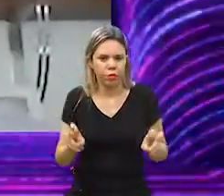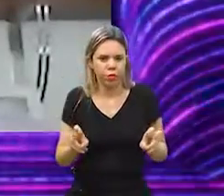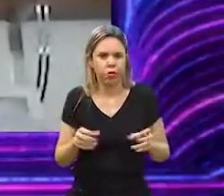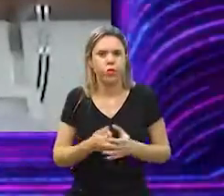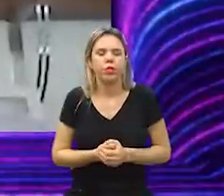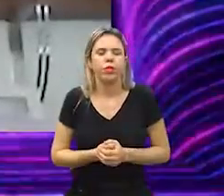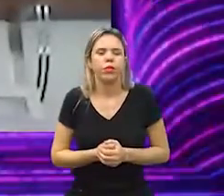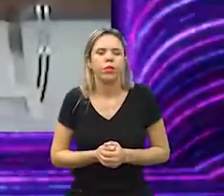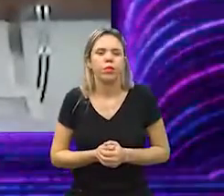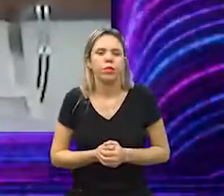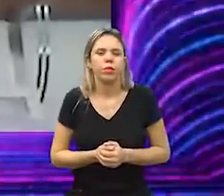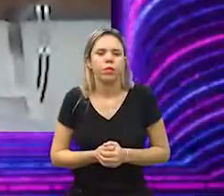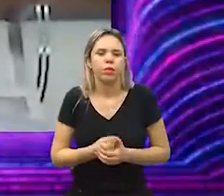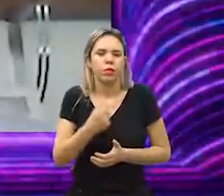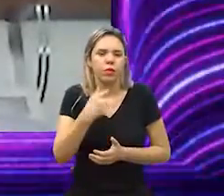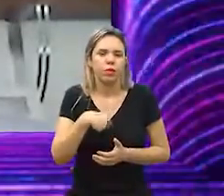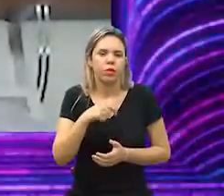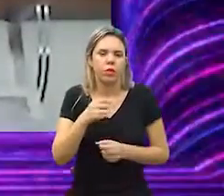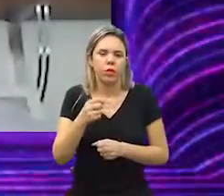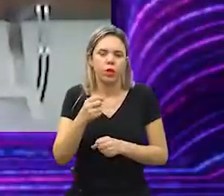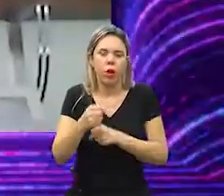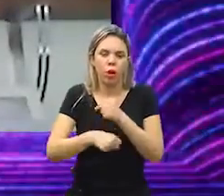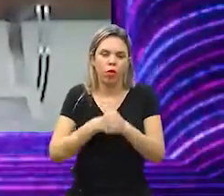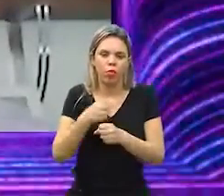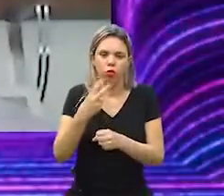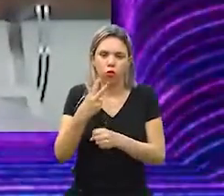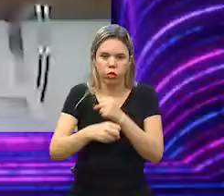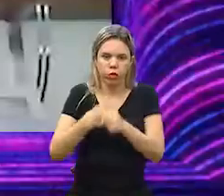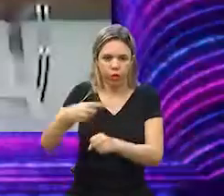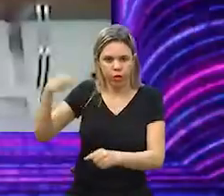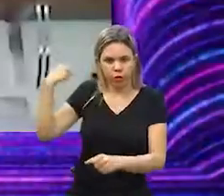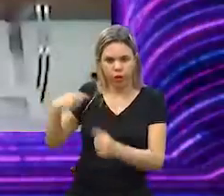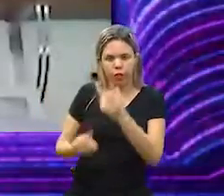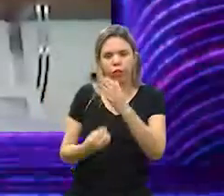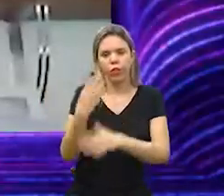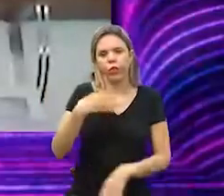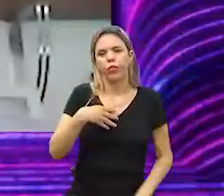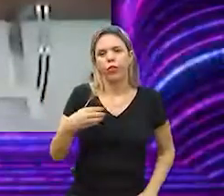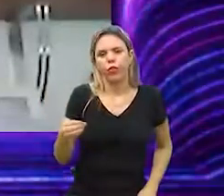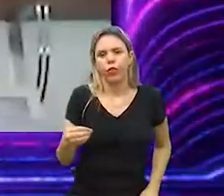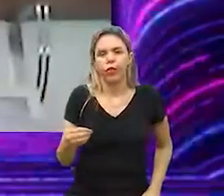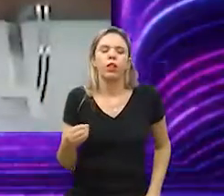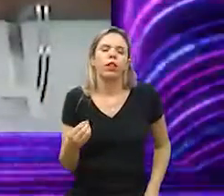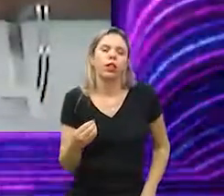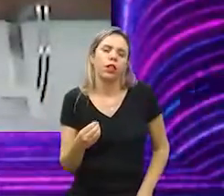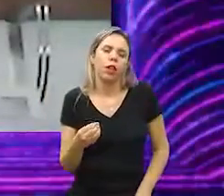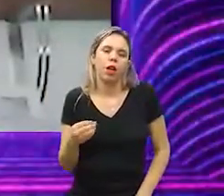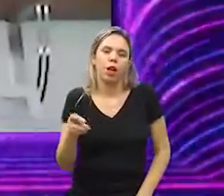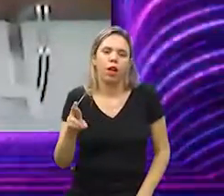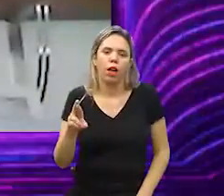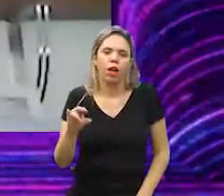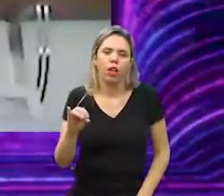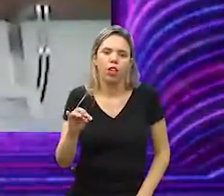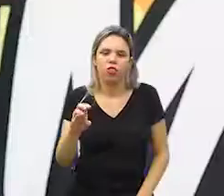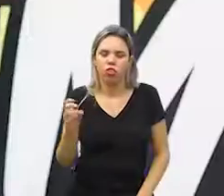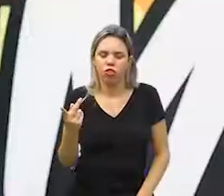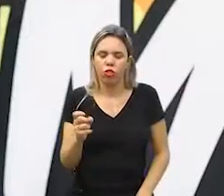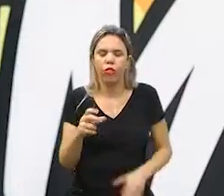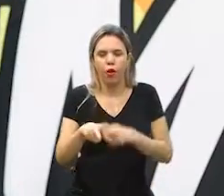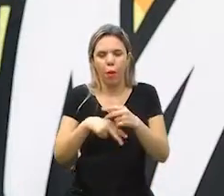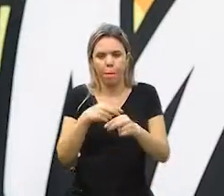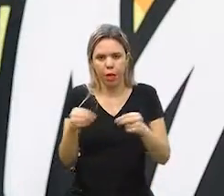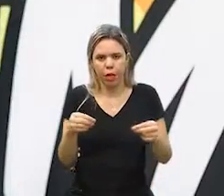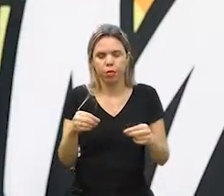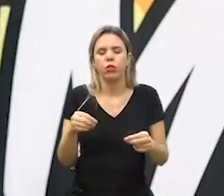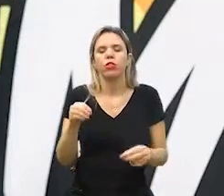nazismo. O ano retrasado, lancei A Filha do Reich, né, que foi finalista do Prêmio Jabuti, que também tem